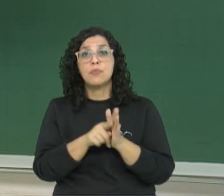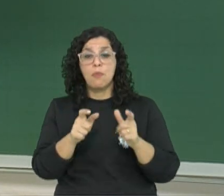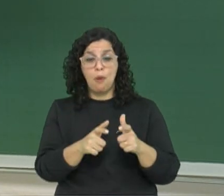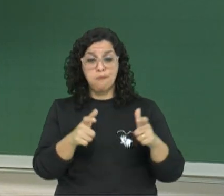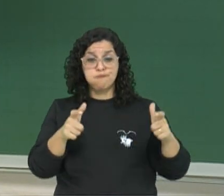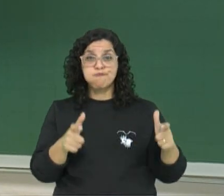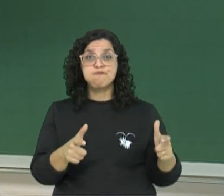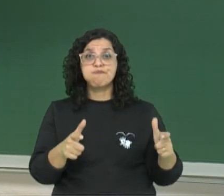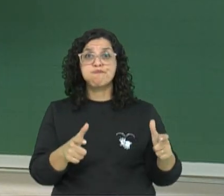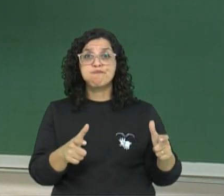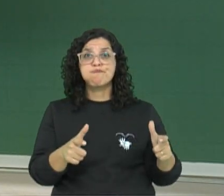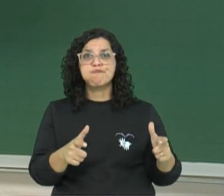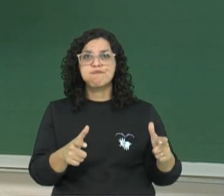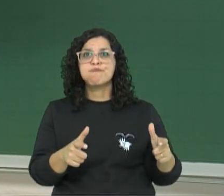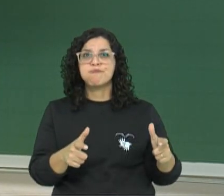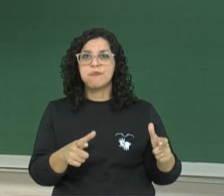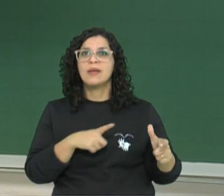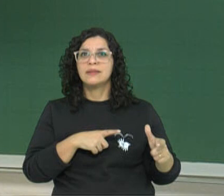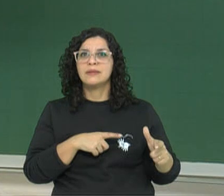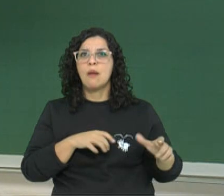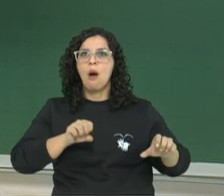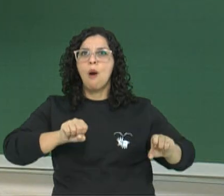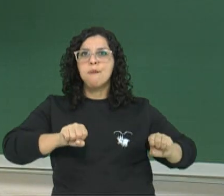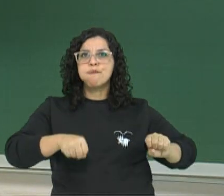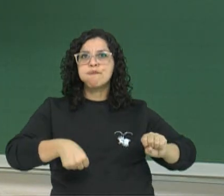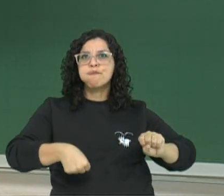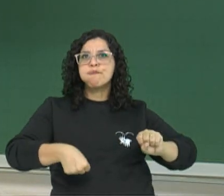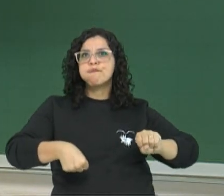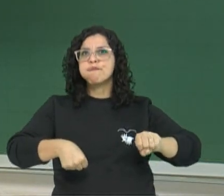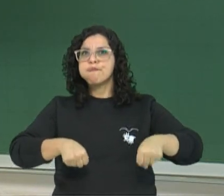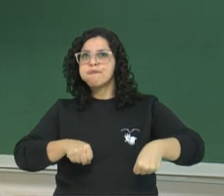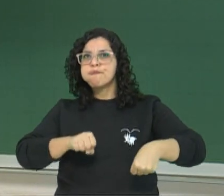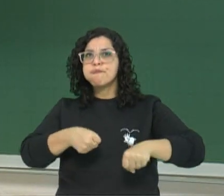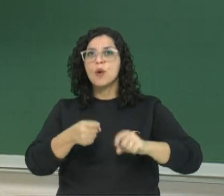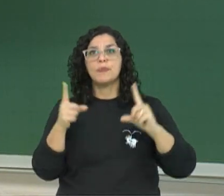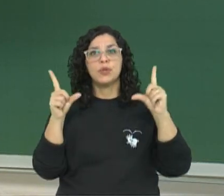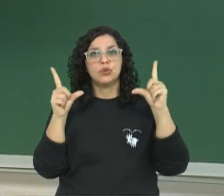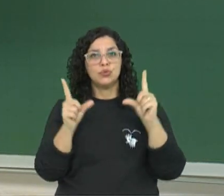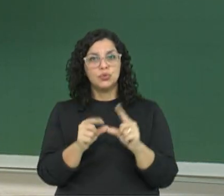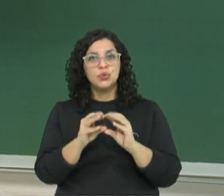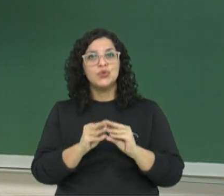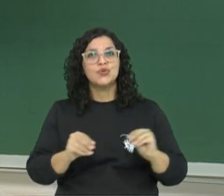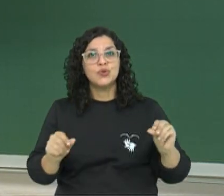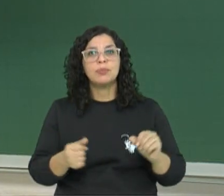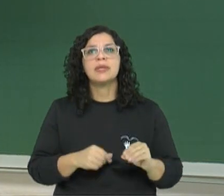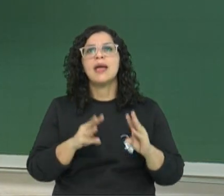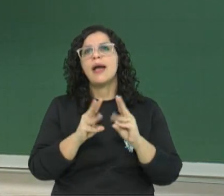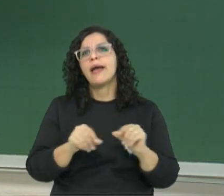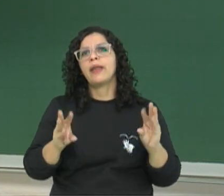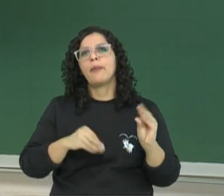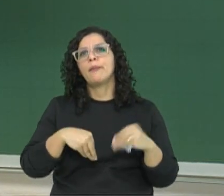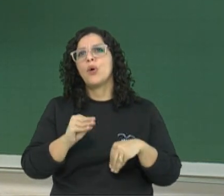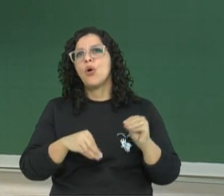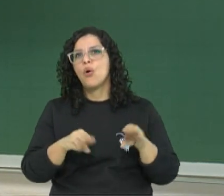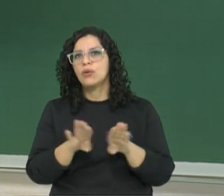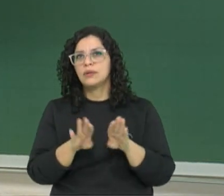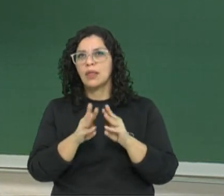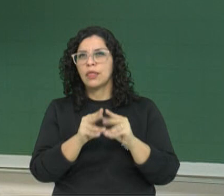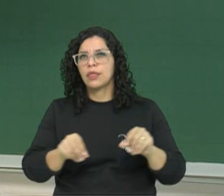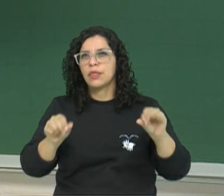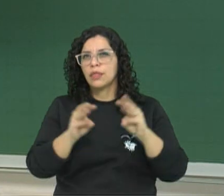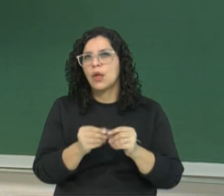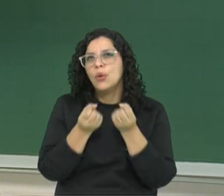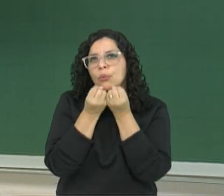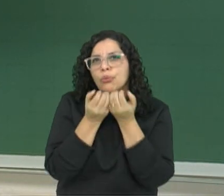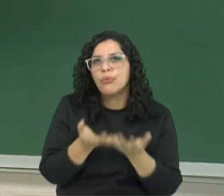de um camelo, é uma pata larga, né? Justamente para quê? Para reduzir a pressão sobre o solo, porque a areia é mole, aquela coisa toda lá, isso